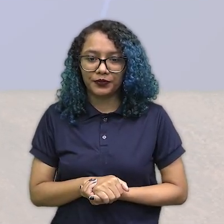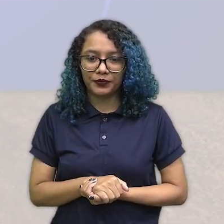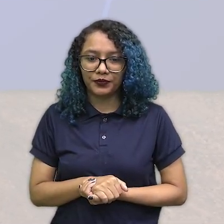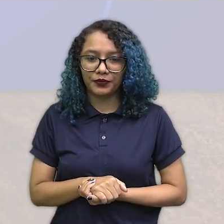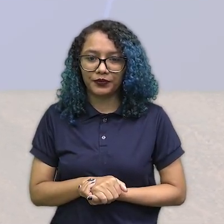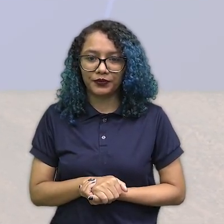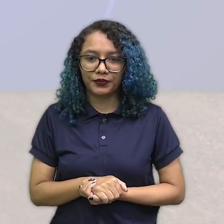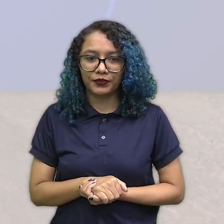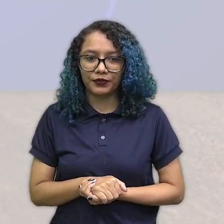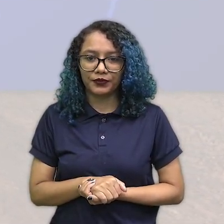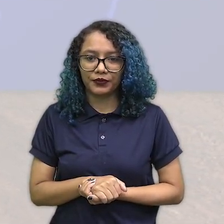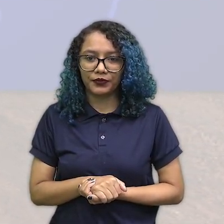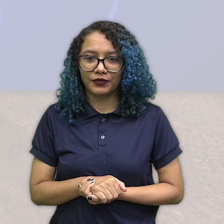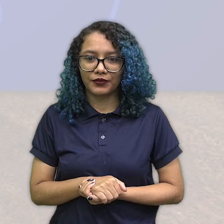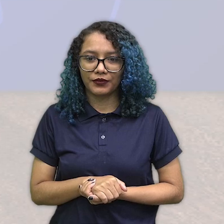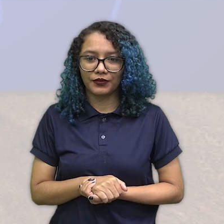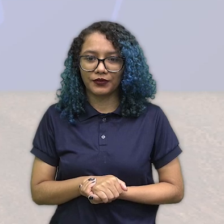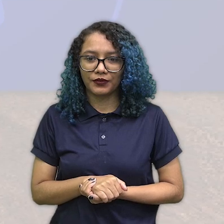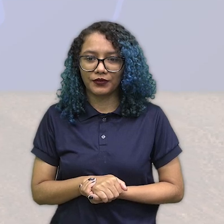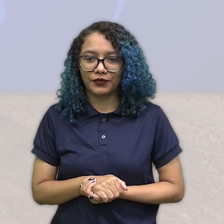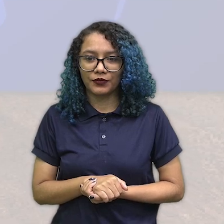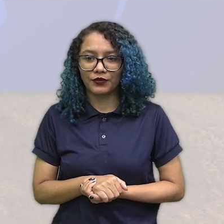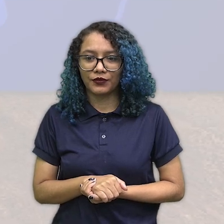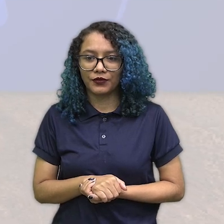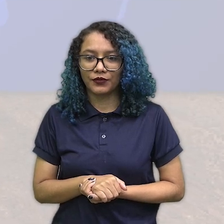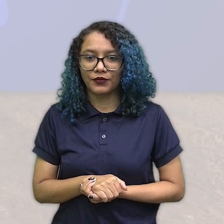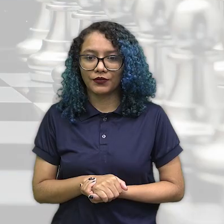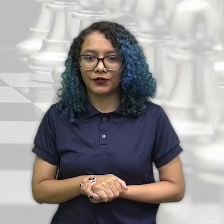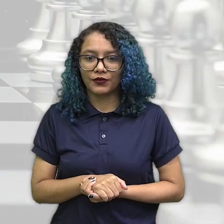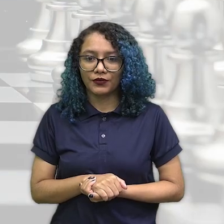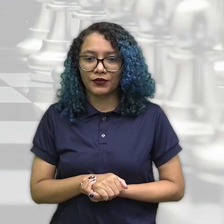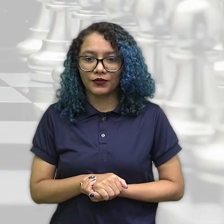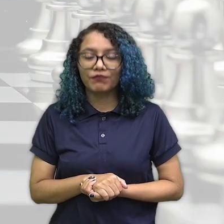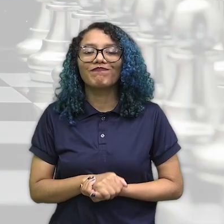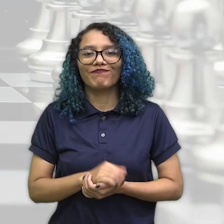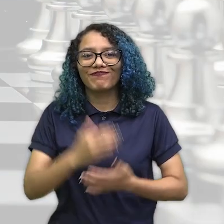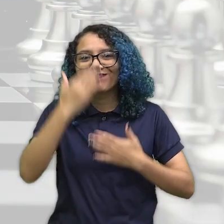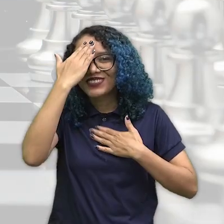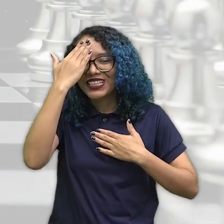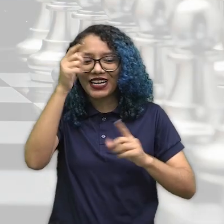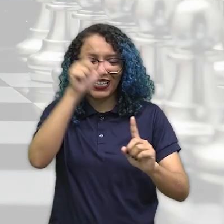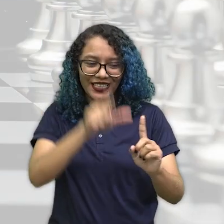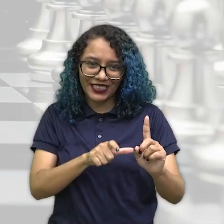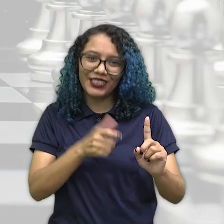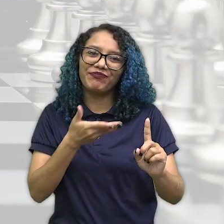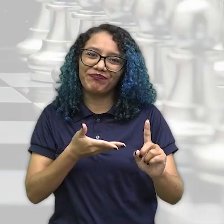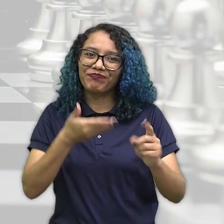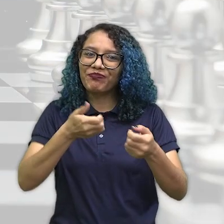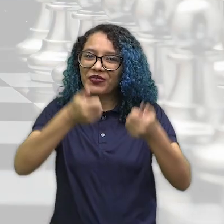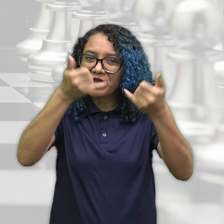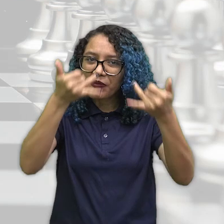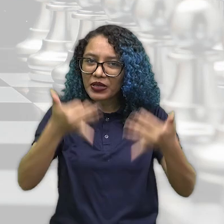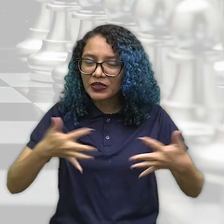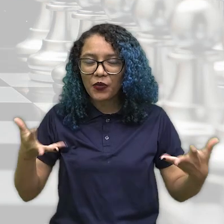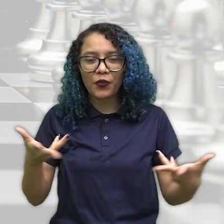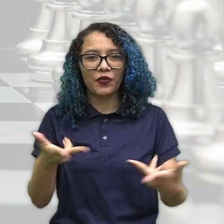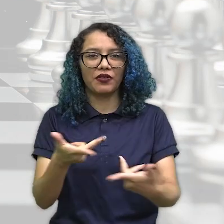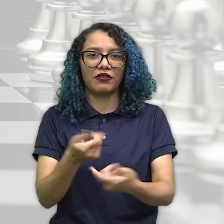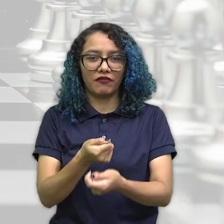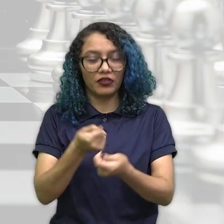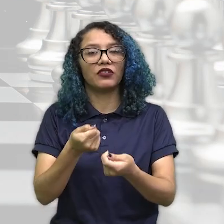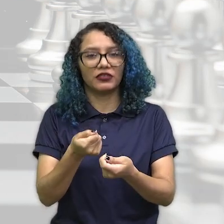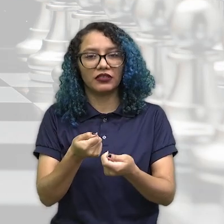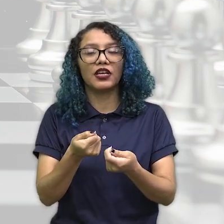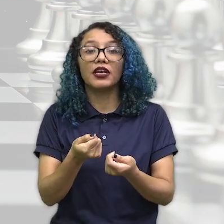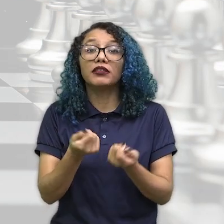recursos naturais nas relações internacionais. Muito obrigado, Cunhatan, pela excelente contribuição aqui. Falou um pouco sobre